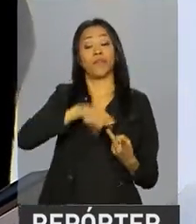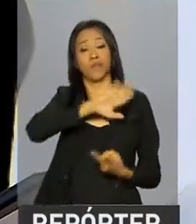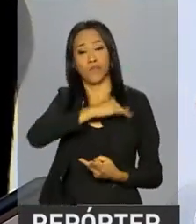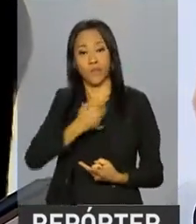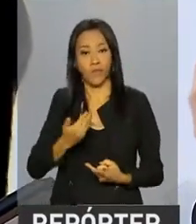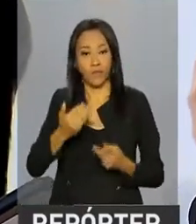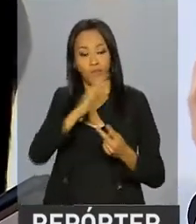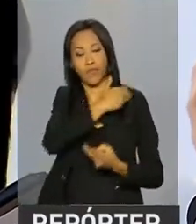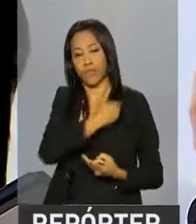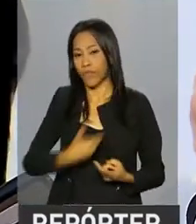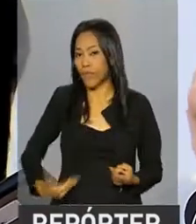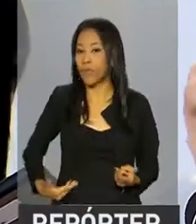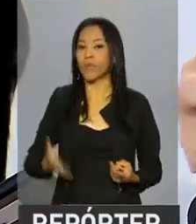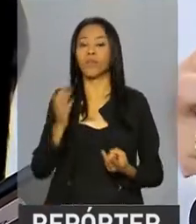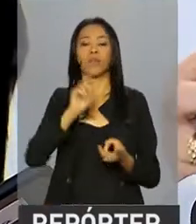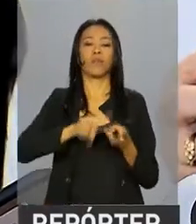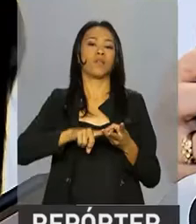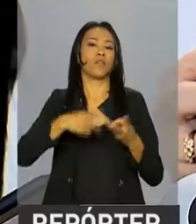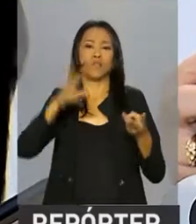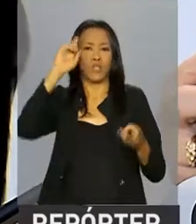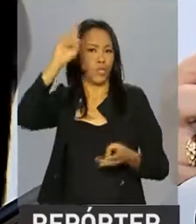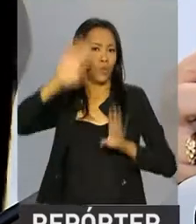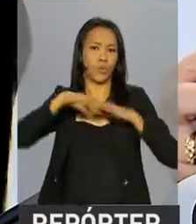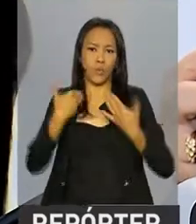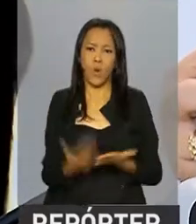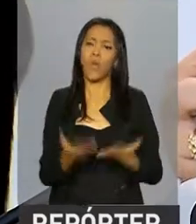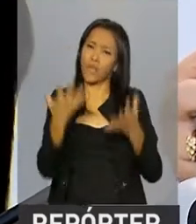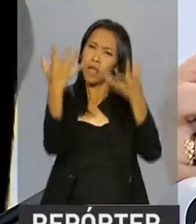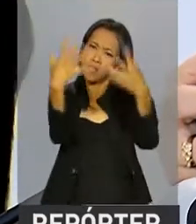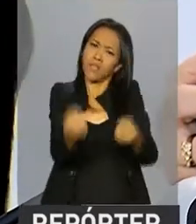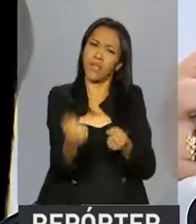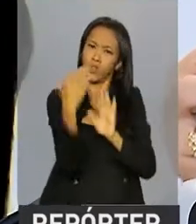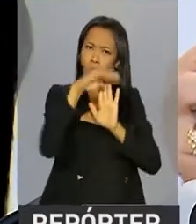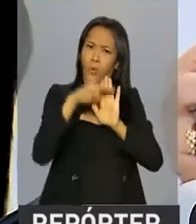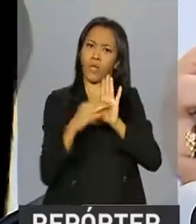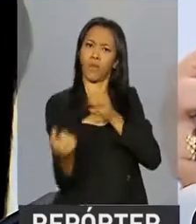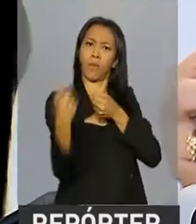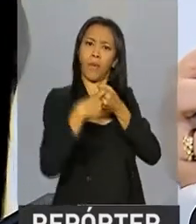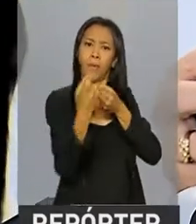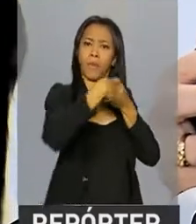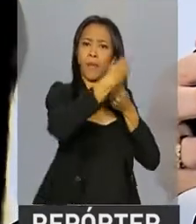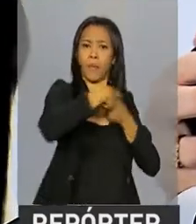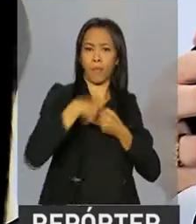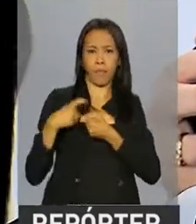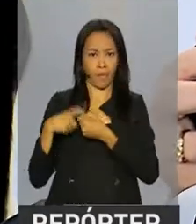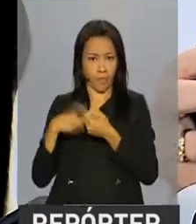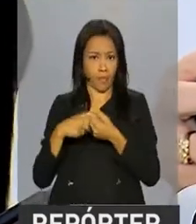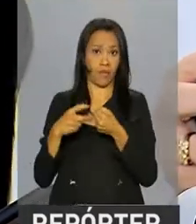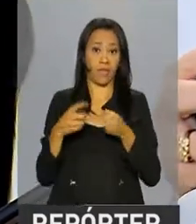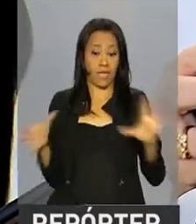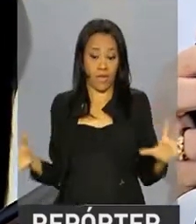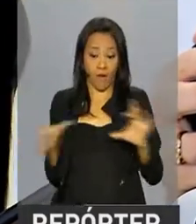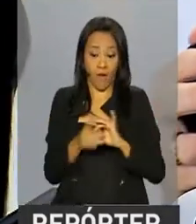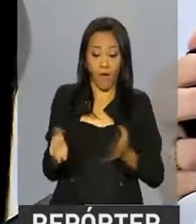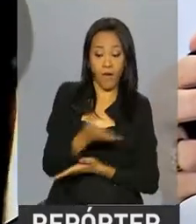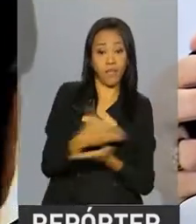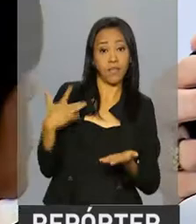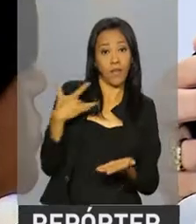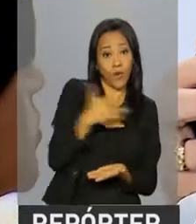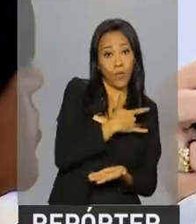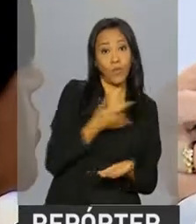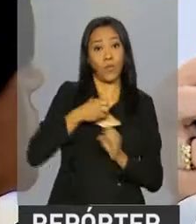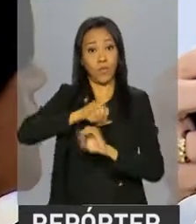que a defesa faça a adesão ao programa só que nós possamos ter o máximo de integração entre saúde e educação em